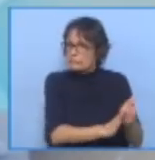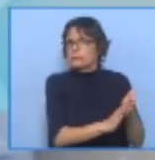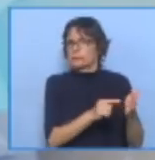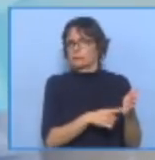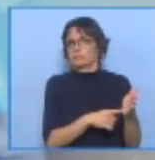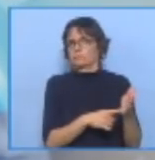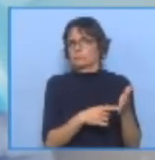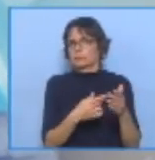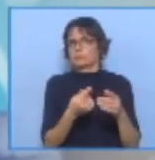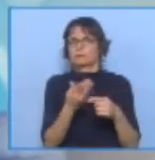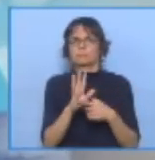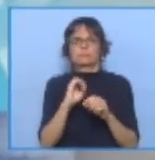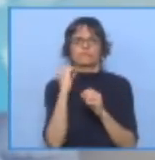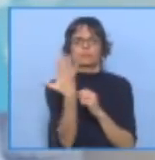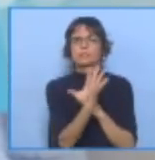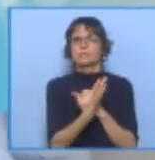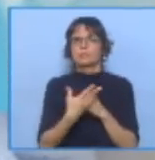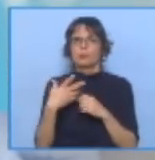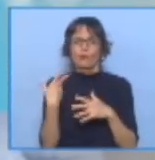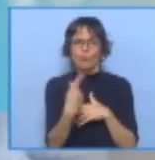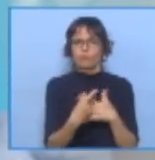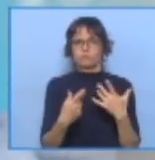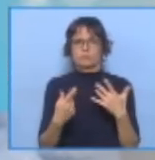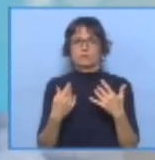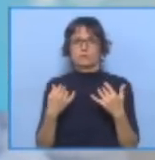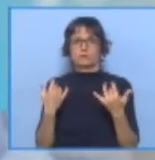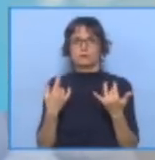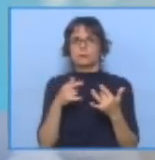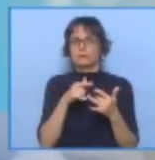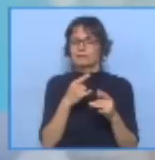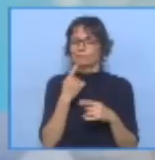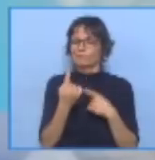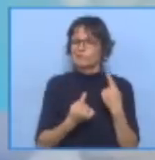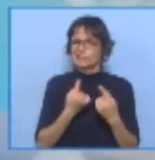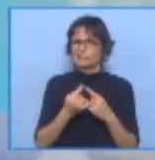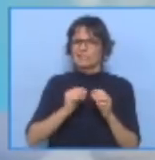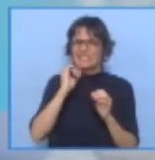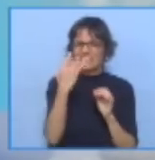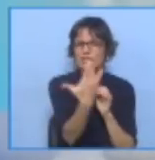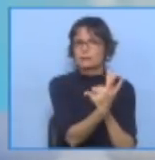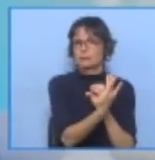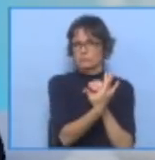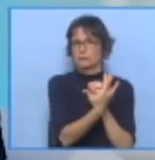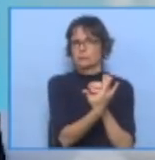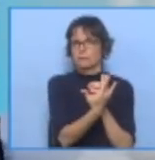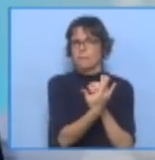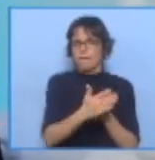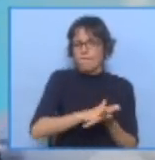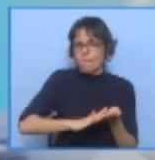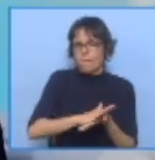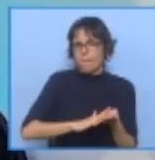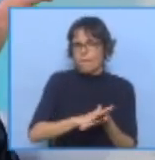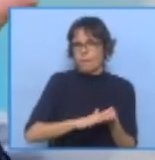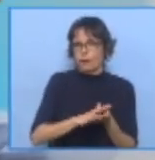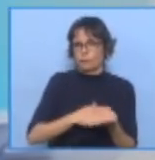clima de violência que se instalou aí, que eu creio que tem muito fundamento, ou está